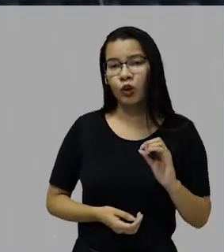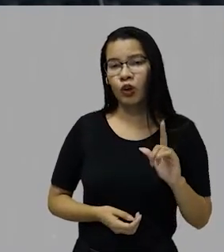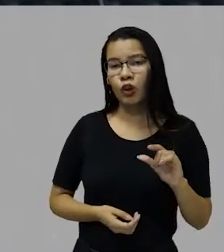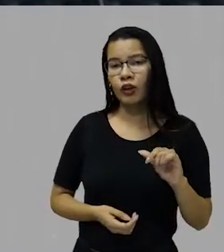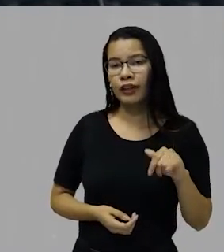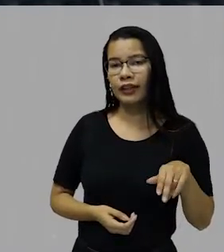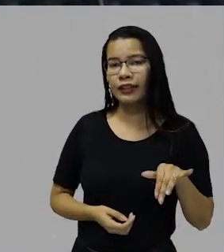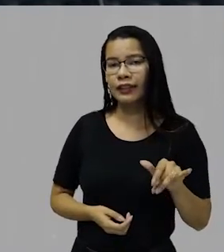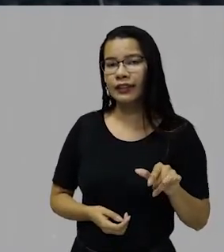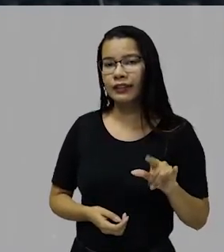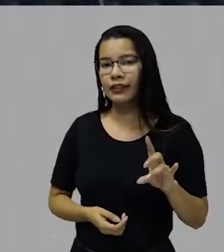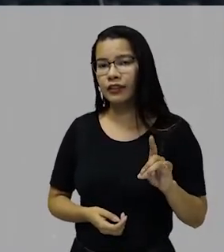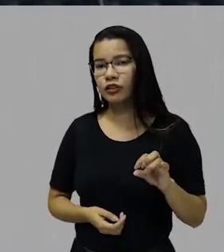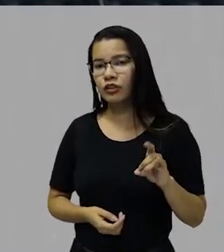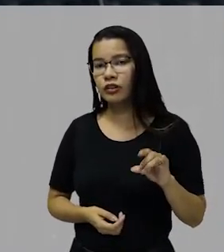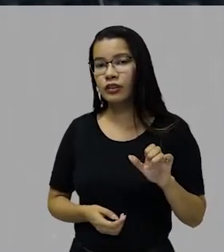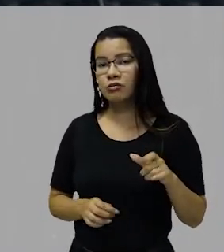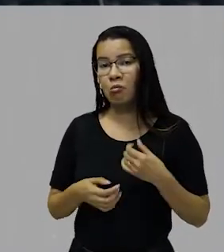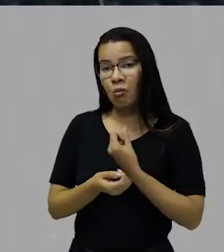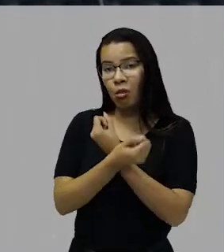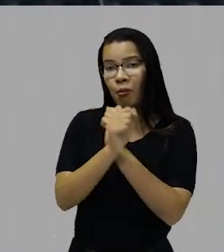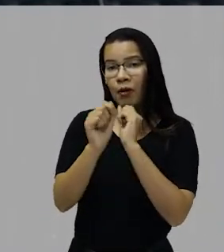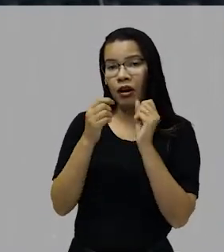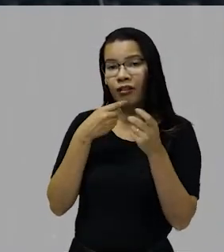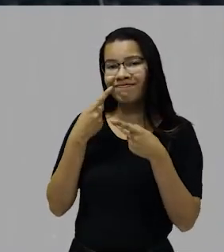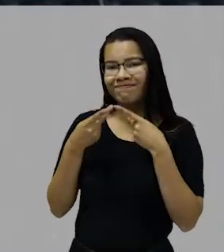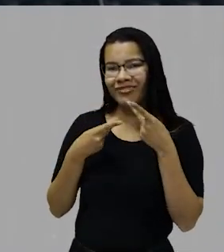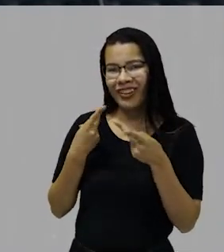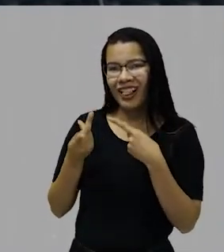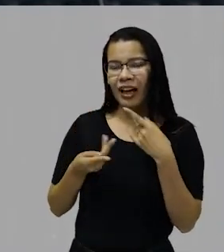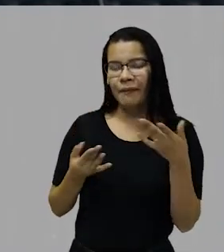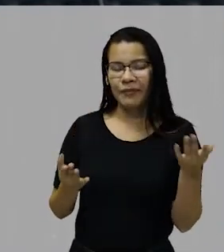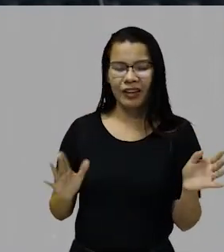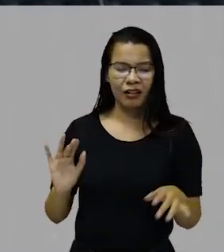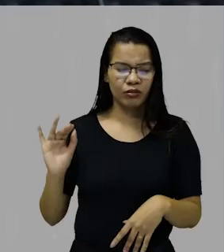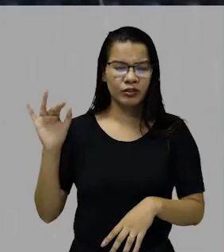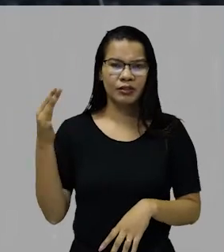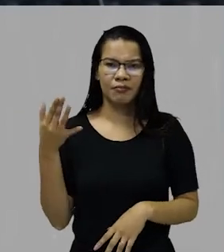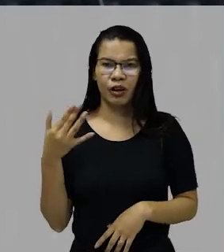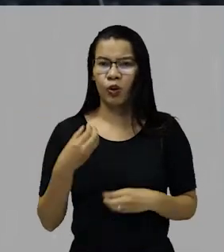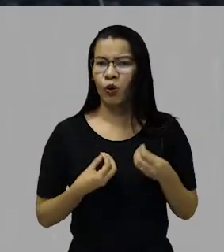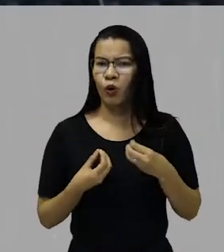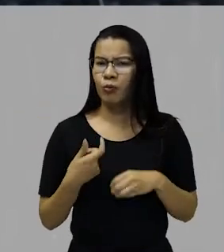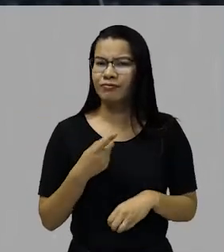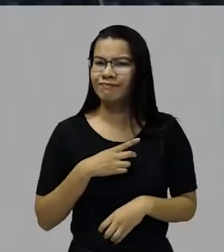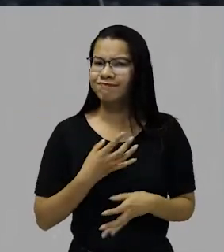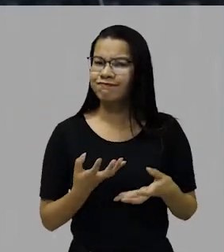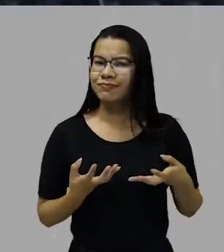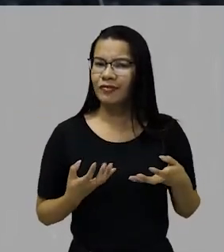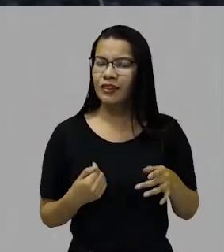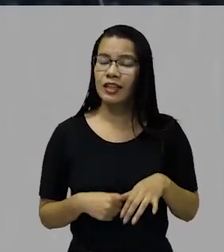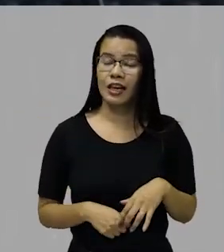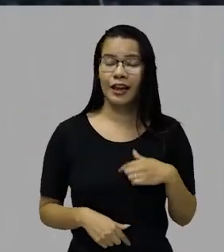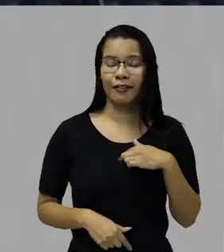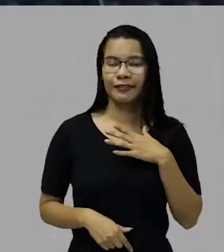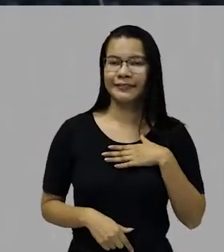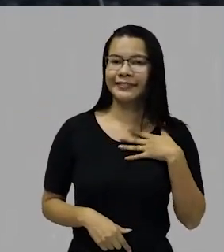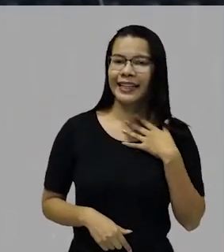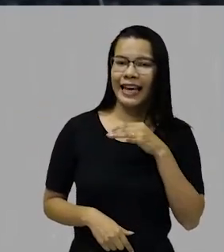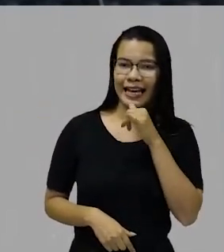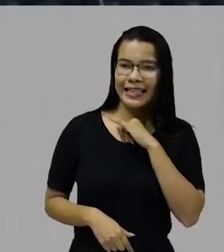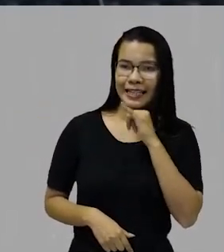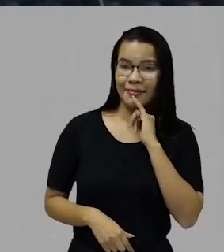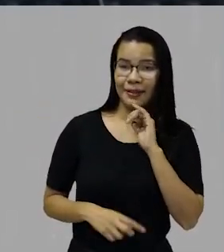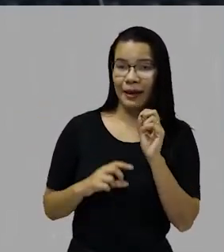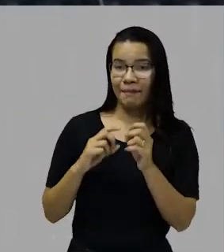dá essa liberdade de falarmos em certas situações da maneira que nós quisermos. Eu gosto de usar o exemplo da